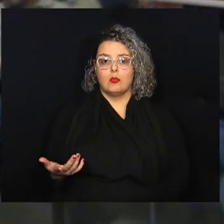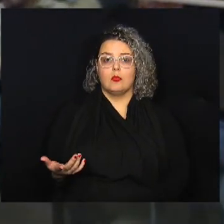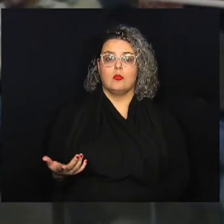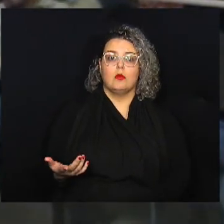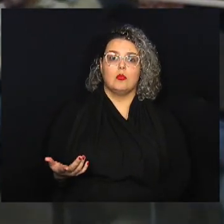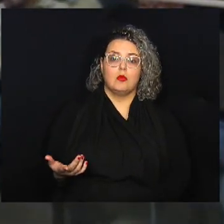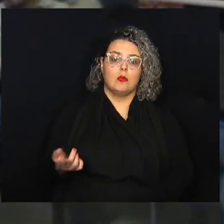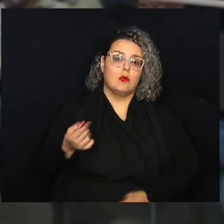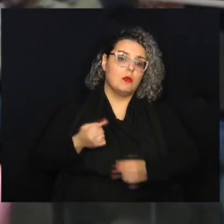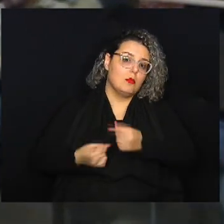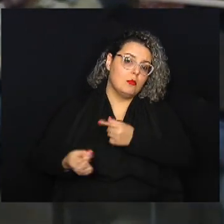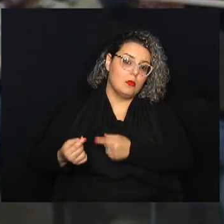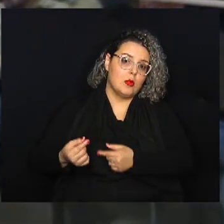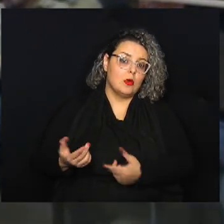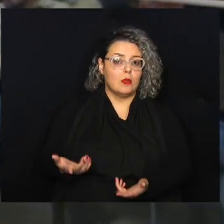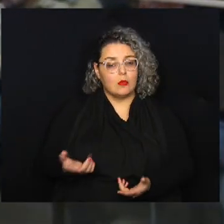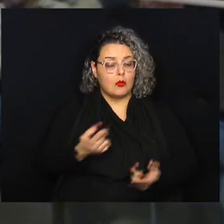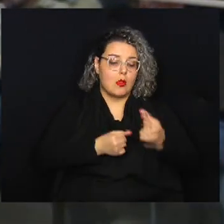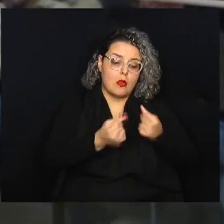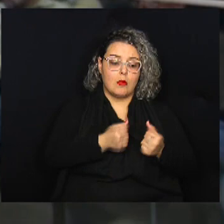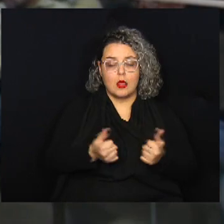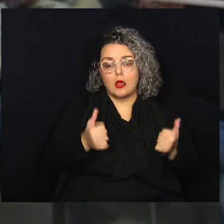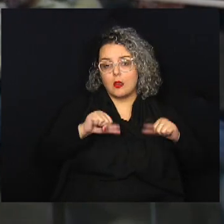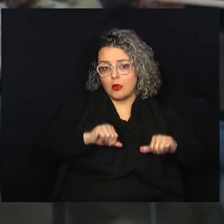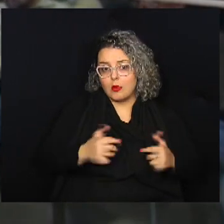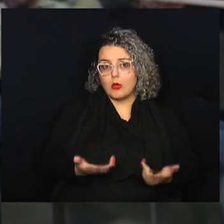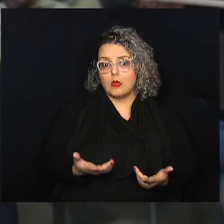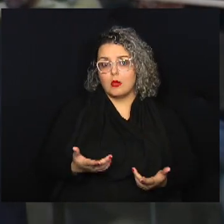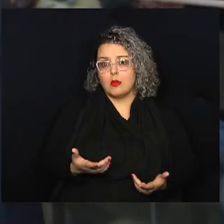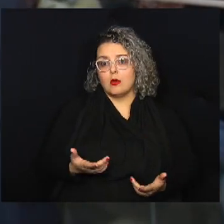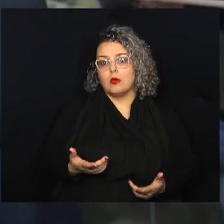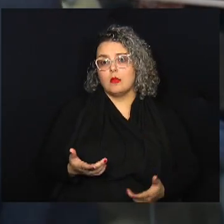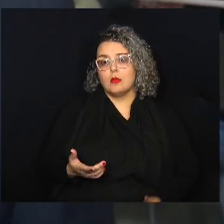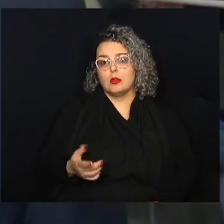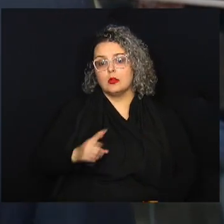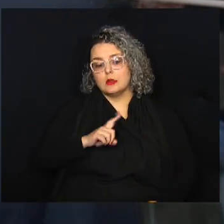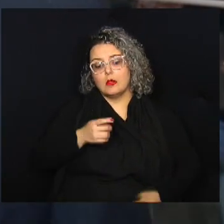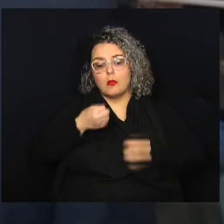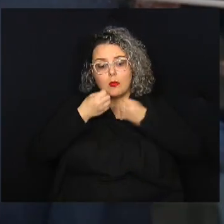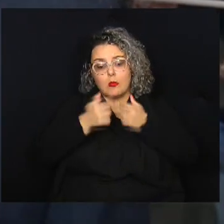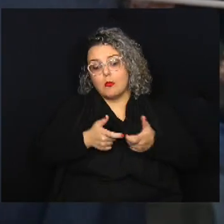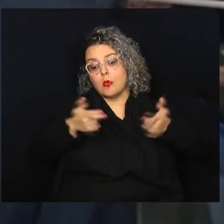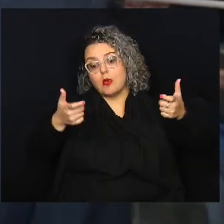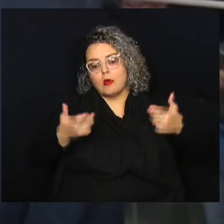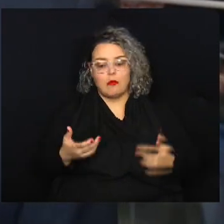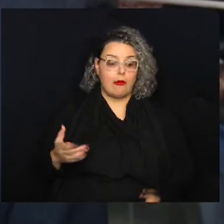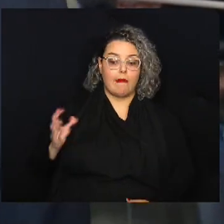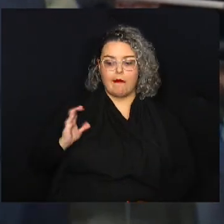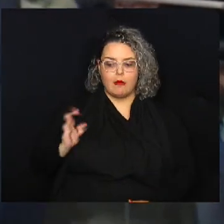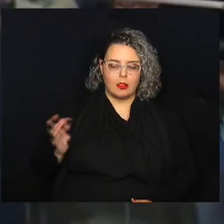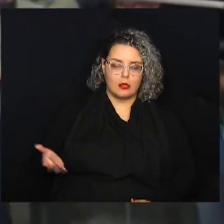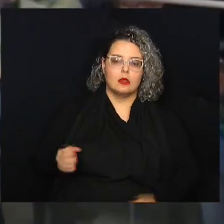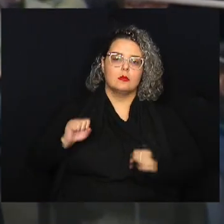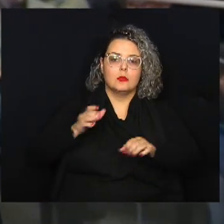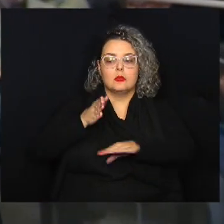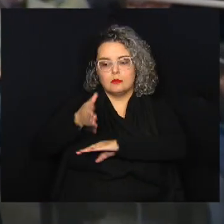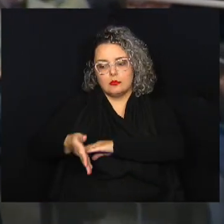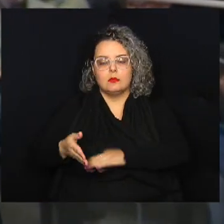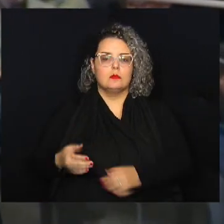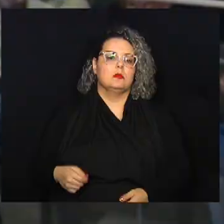situação econômica não tão favorecida, possa ter o privilégio de participar e poder ir nesses